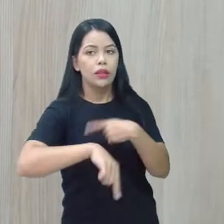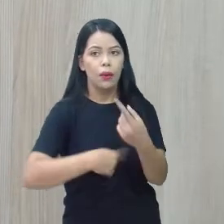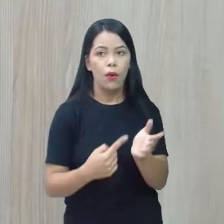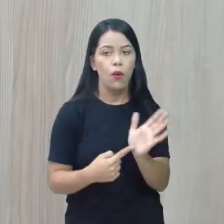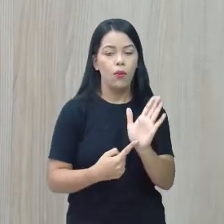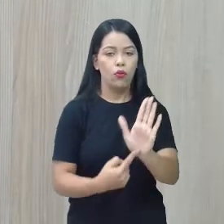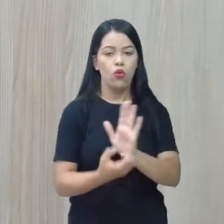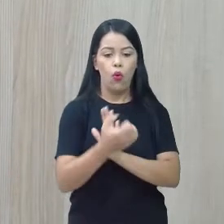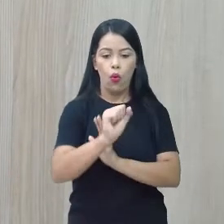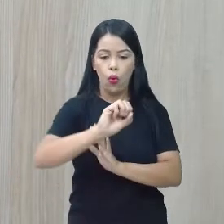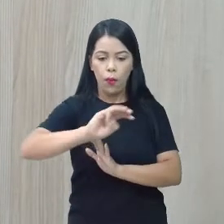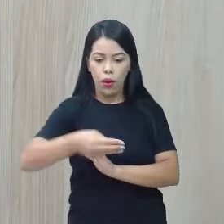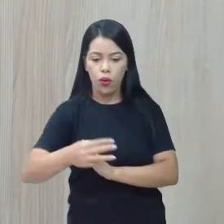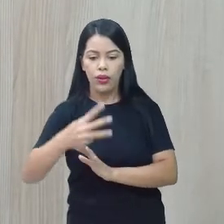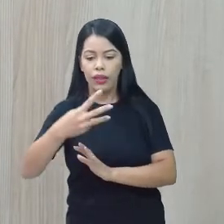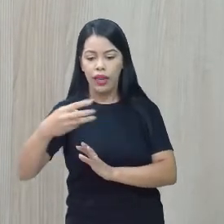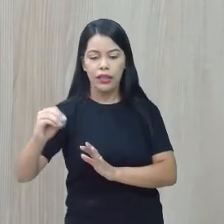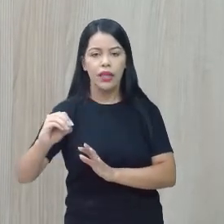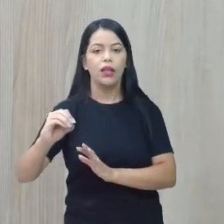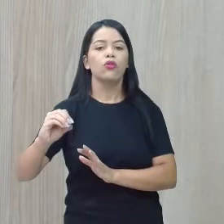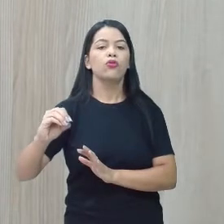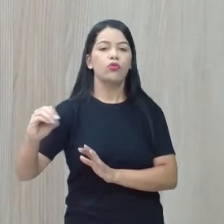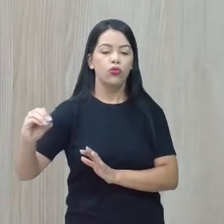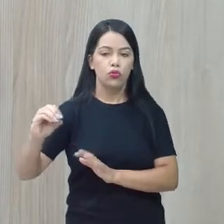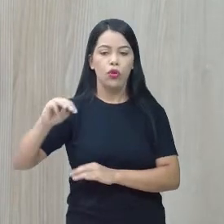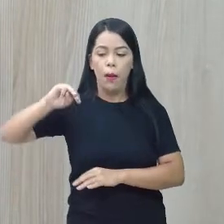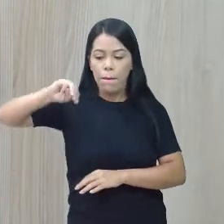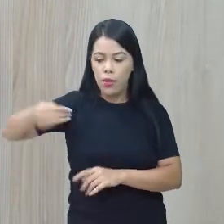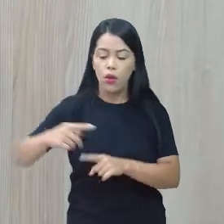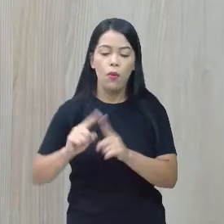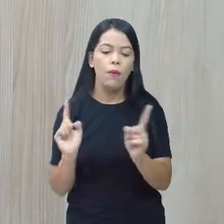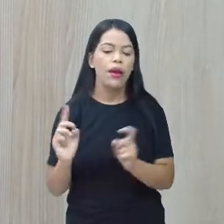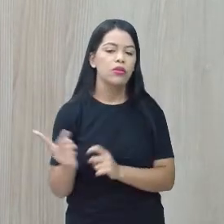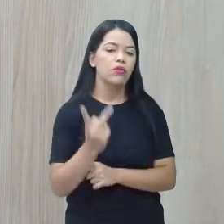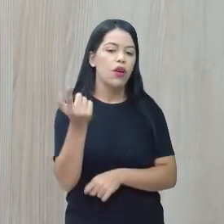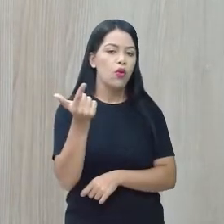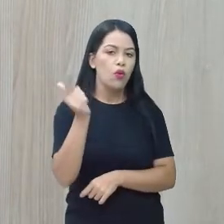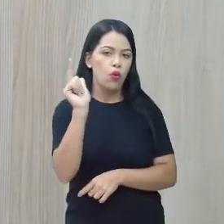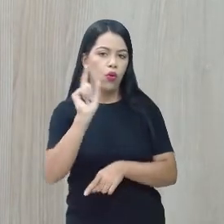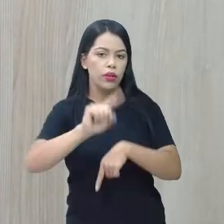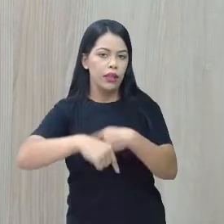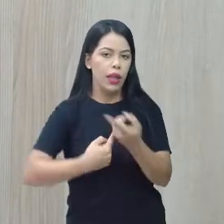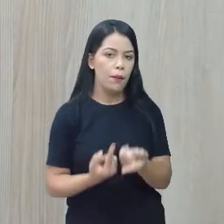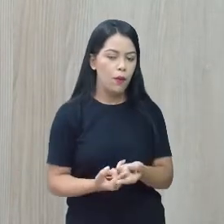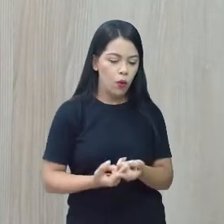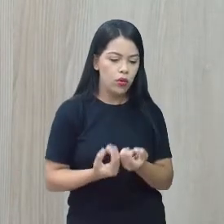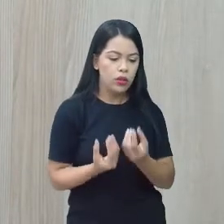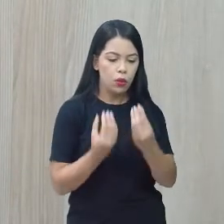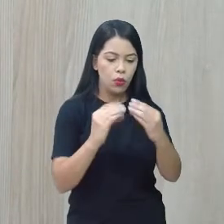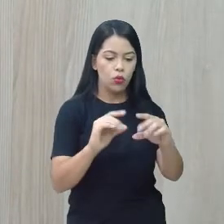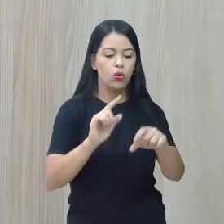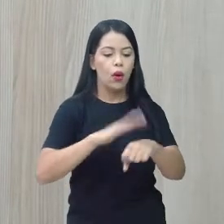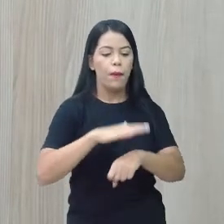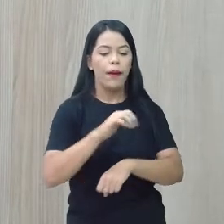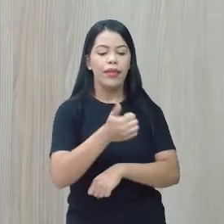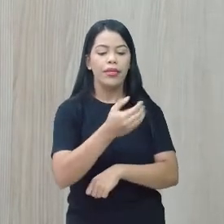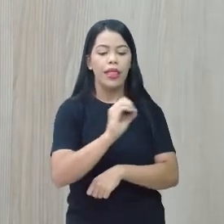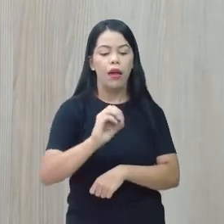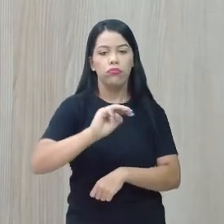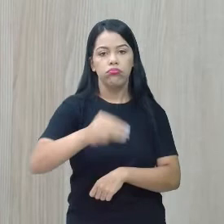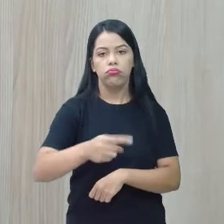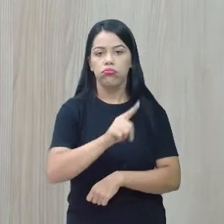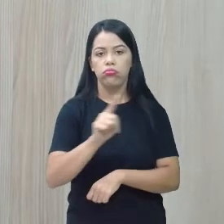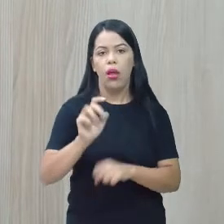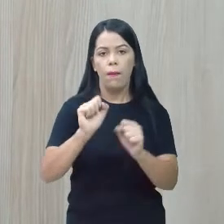8.300.000, certo? Mas o valor era outro. Depois ela colocou e adicionou mais os 10.000. Você